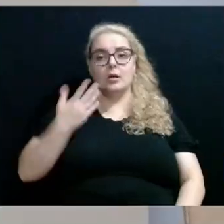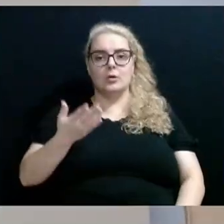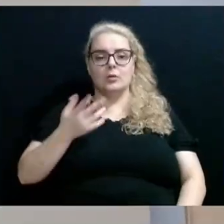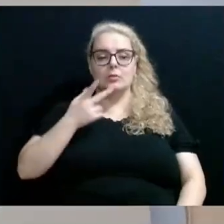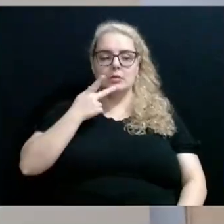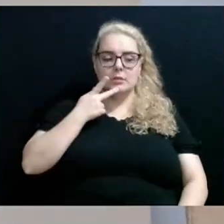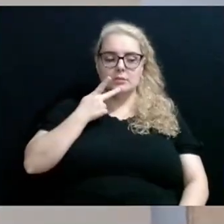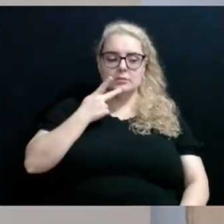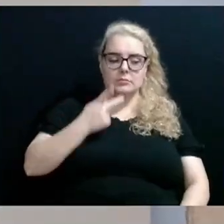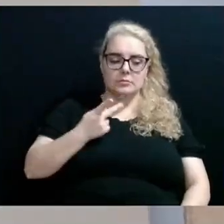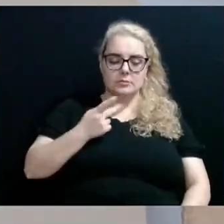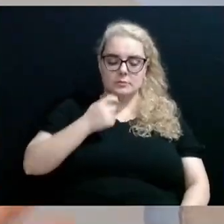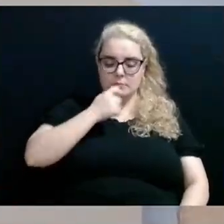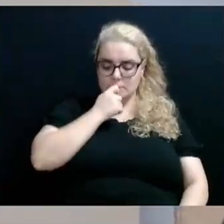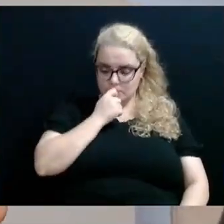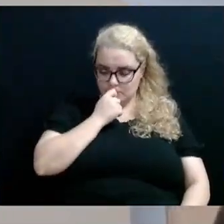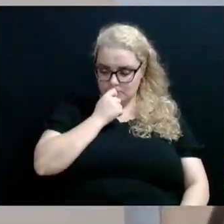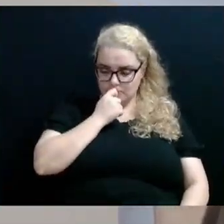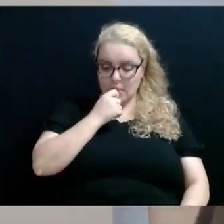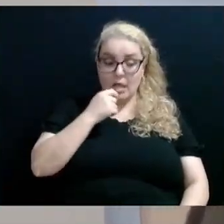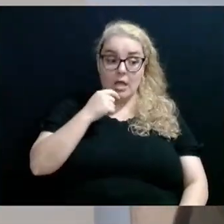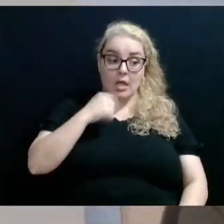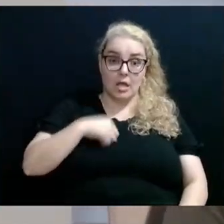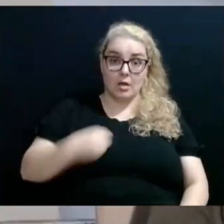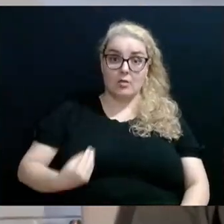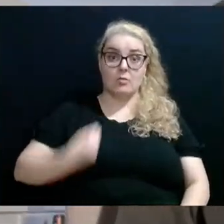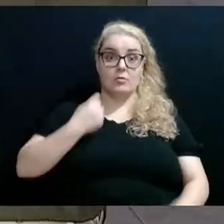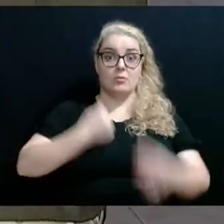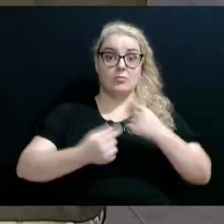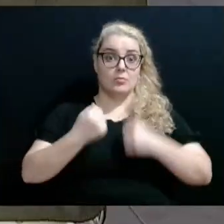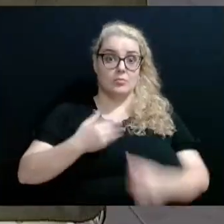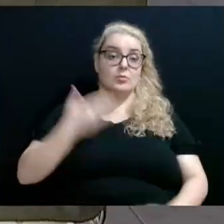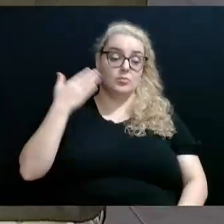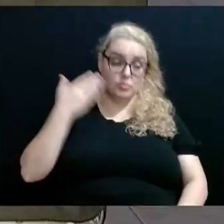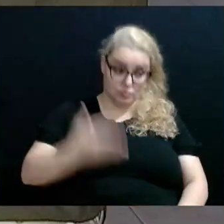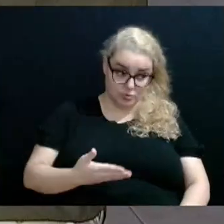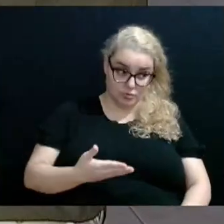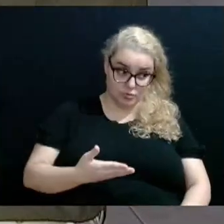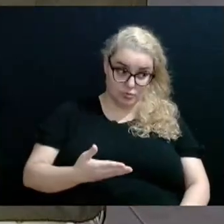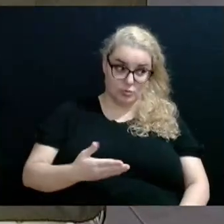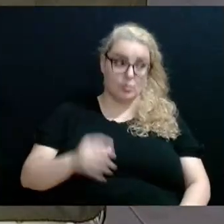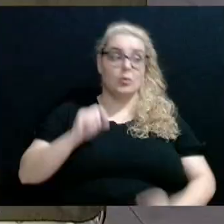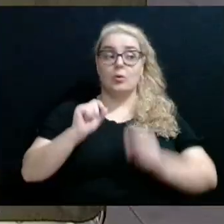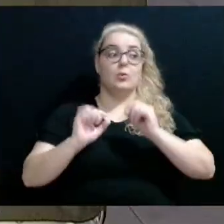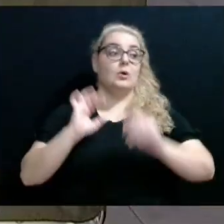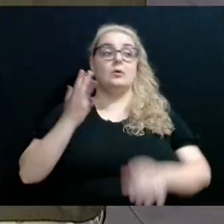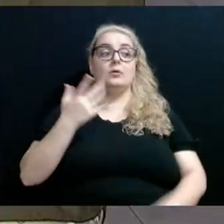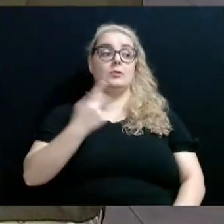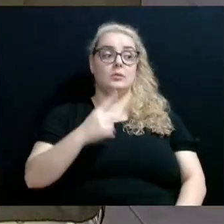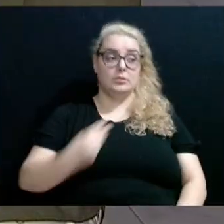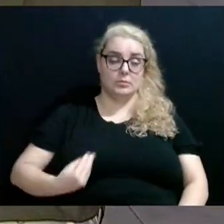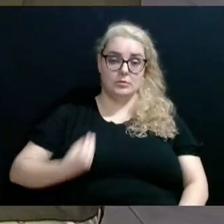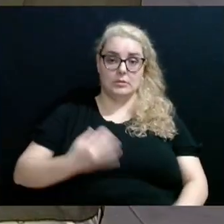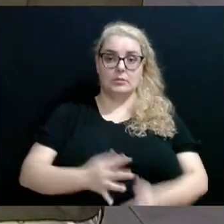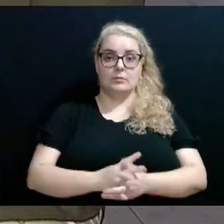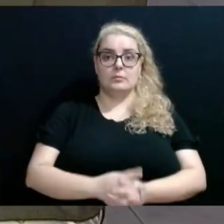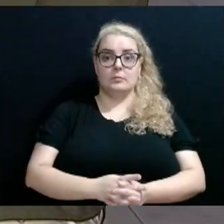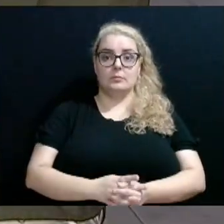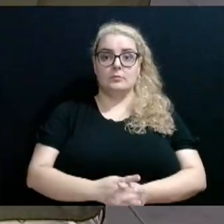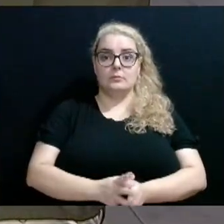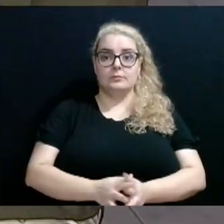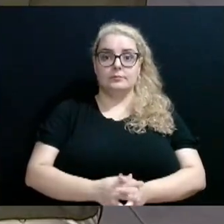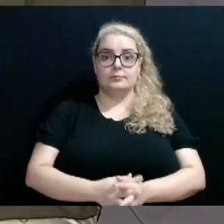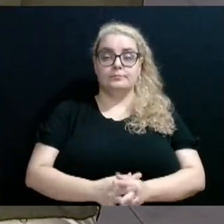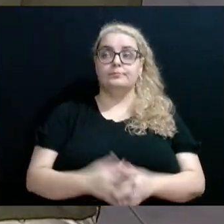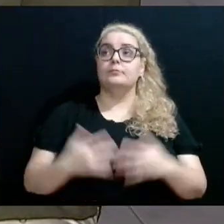eu vou me sustentar economicamente disso, o que estava acontecendo na sua vida? Então,